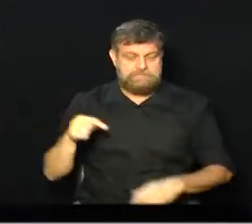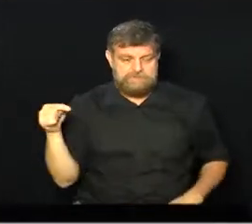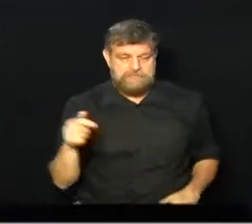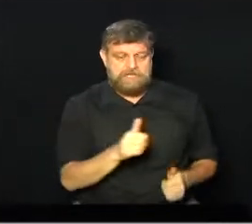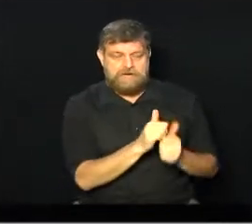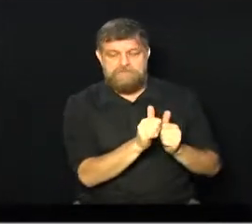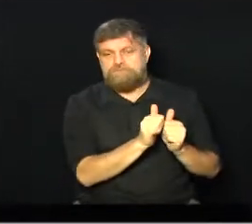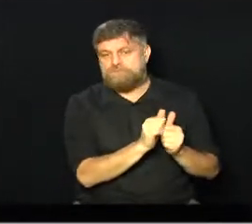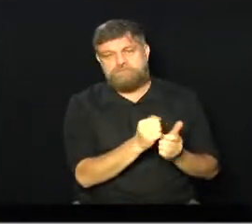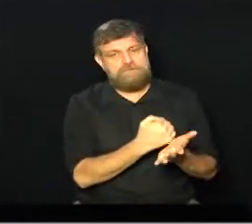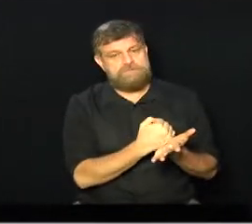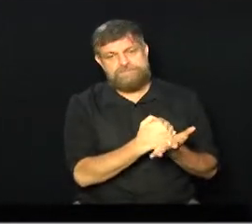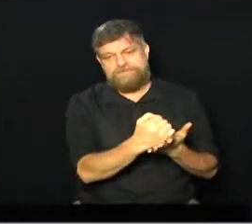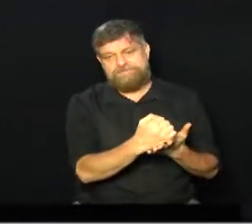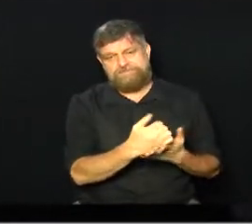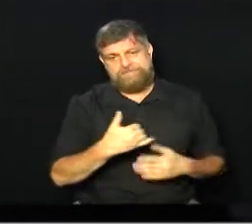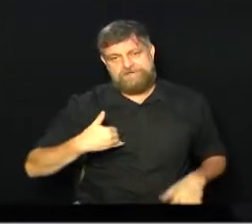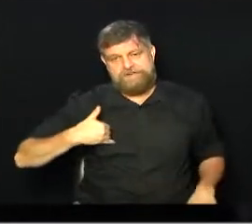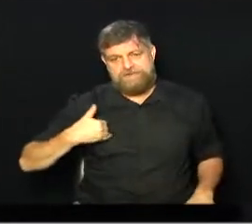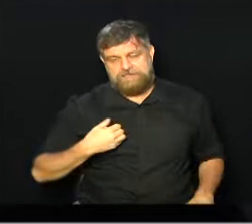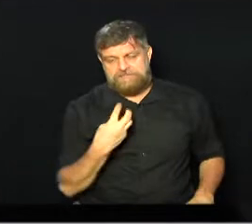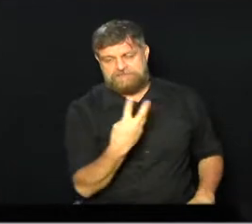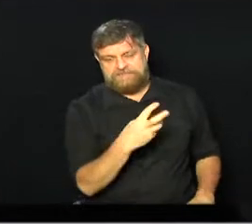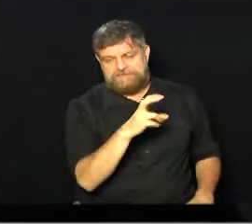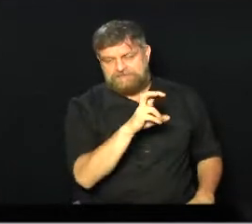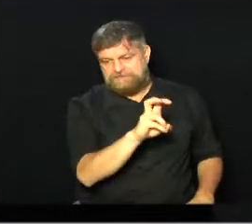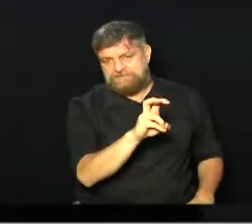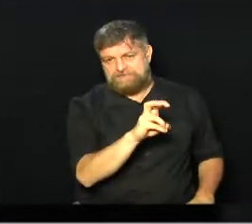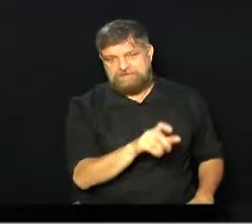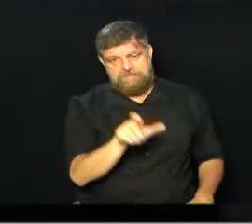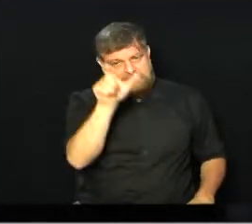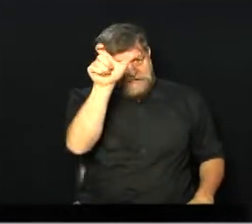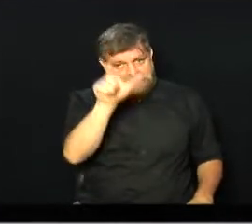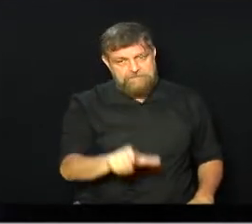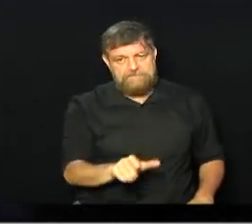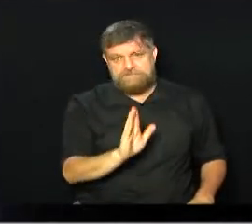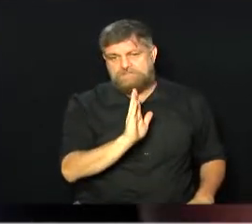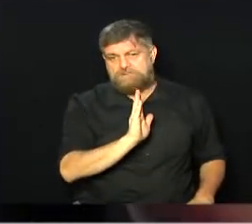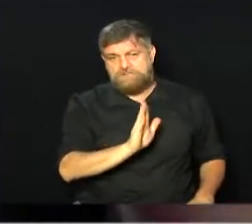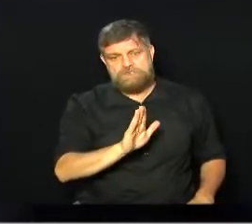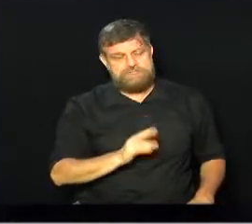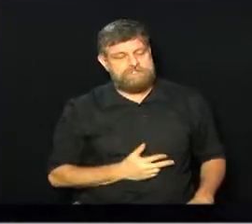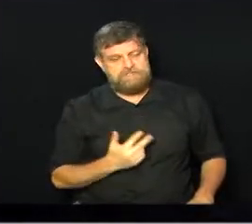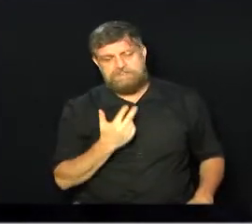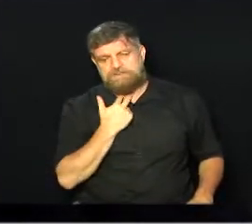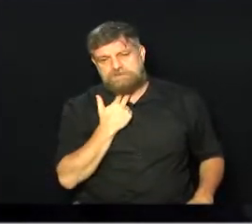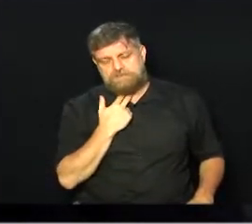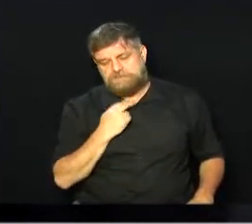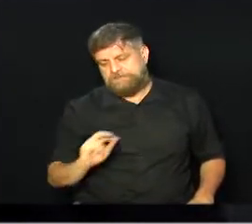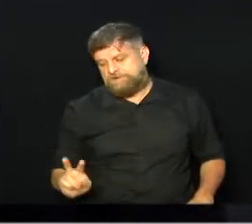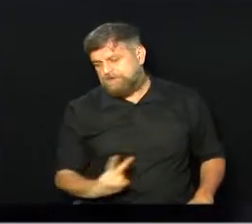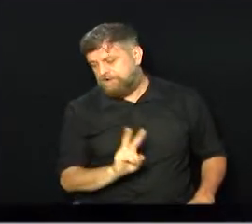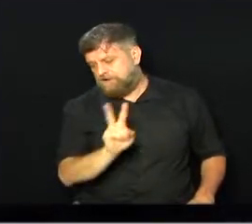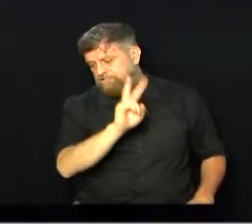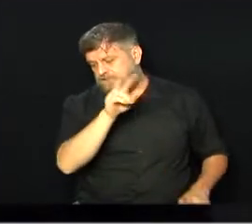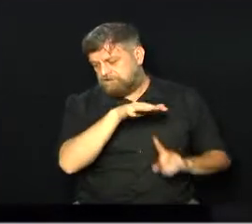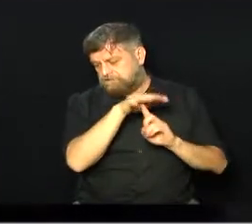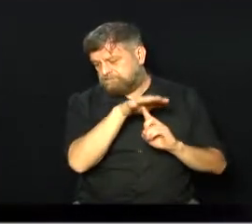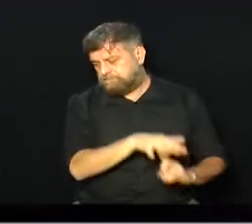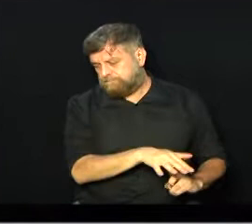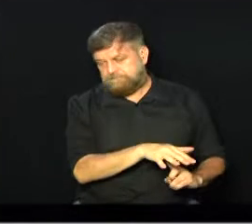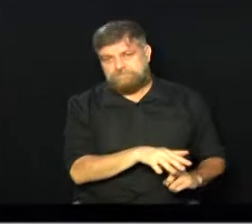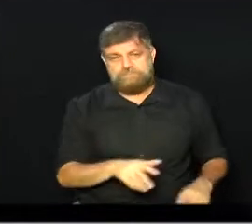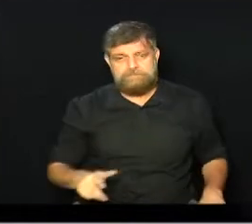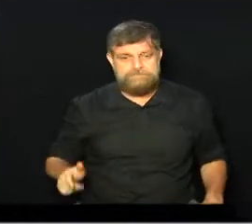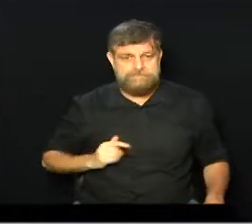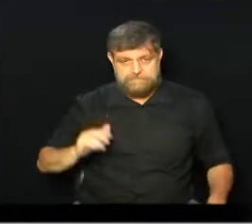já acabou praticamente. Com 35 anos, o atleta hoje, teoricamente, não vale mais nada, né? Teoricamente, né? O que